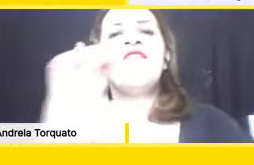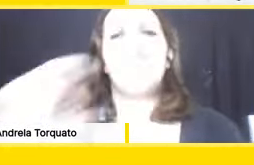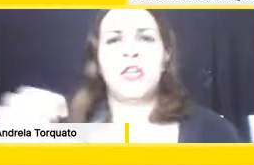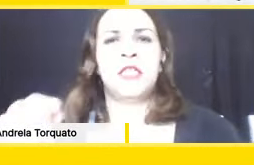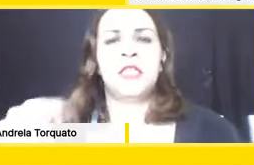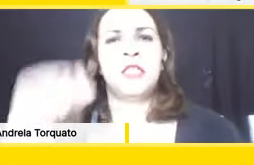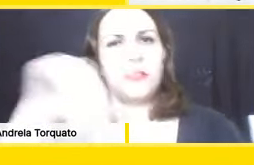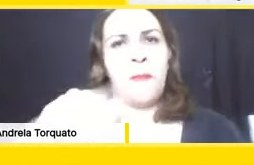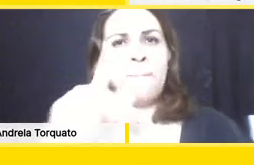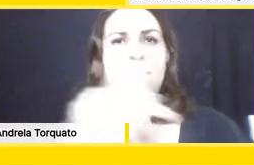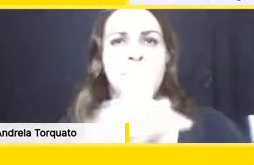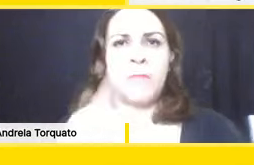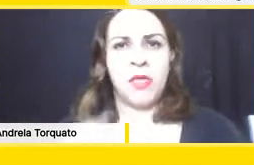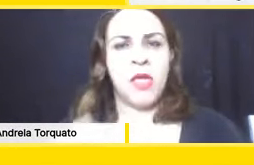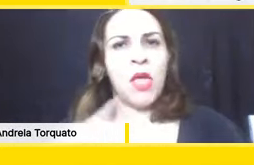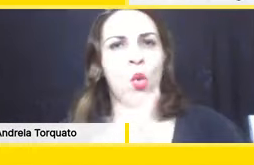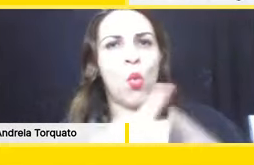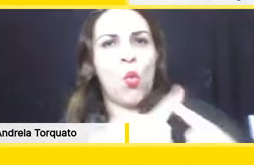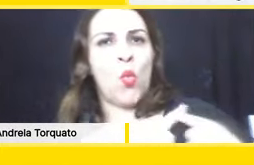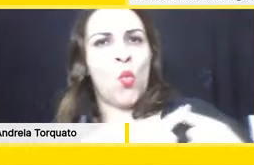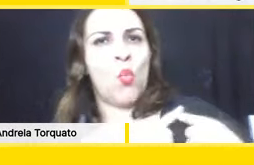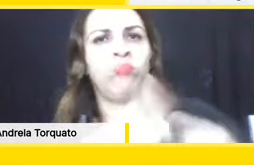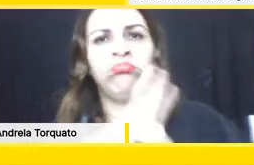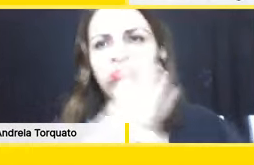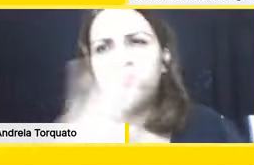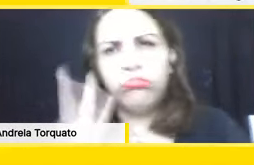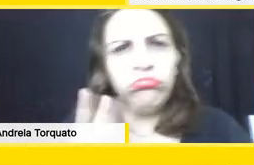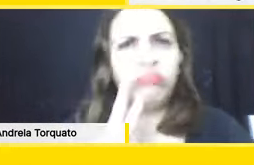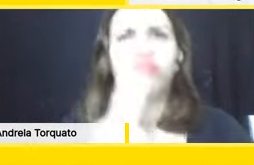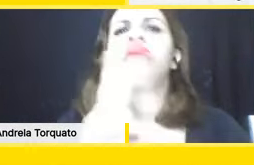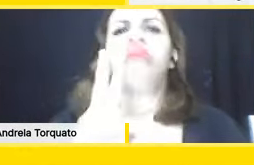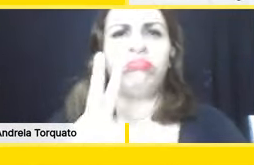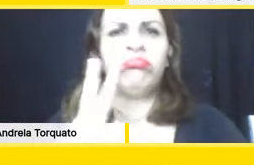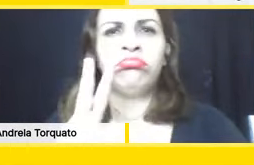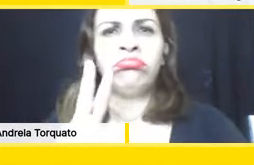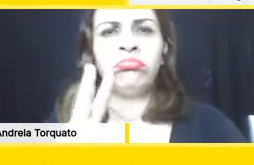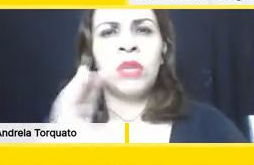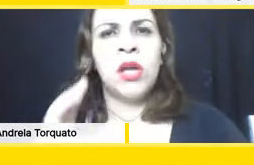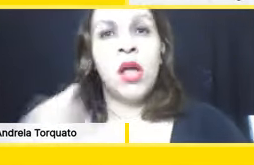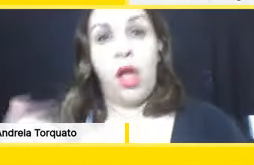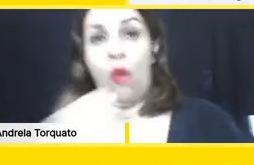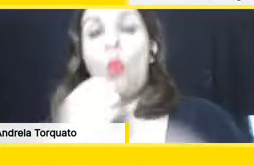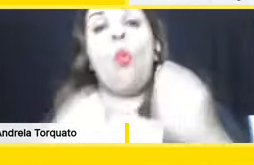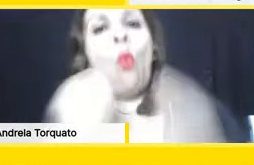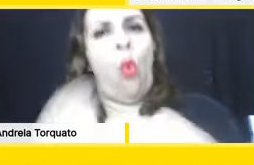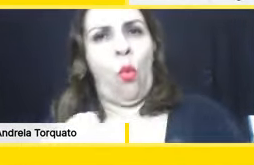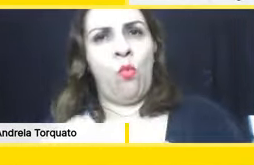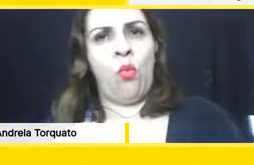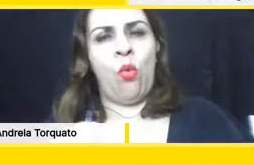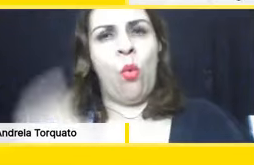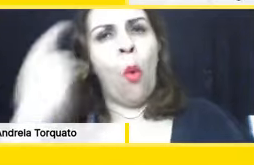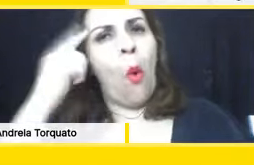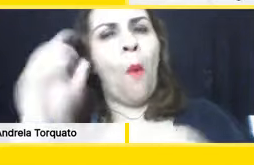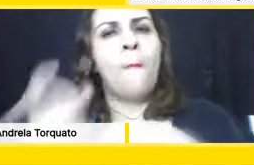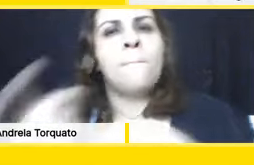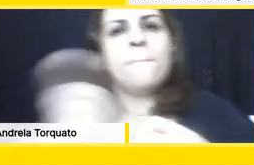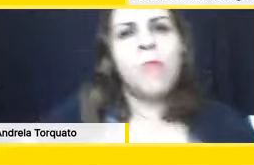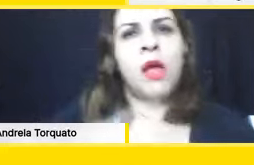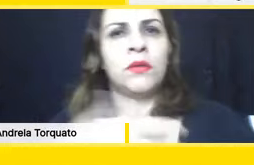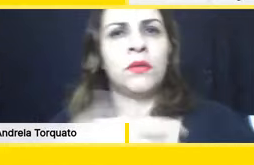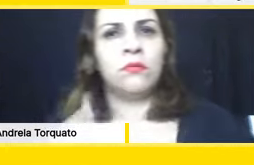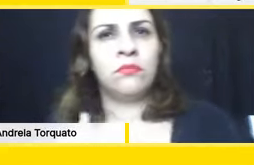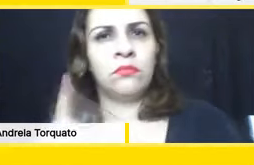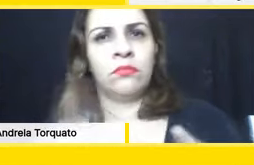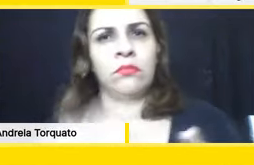sou responsável pela supervisão do plano de saúde dos servidores da Câmara, da parte de tecnologia